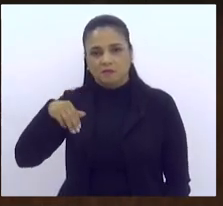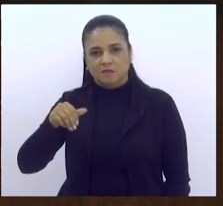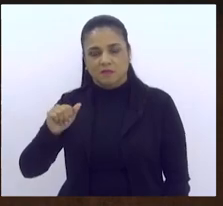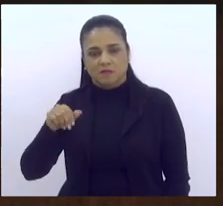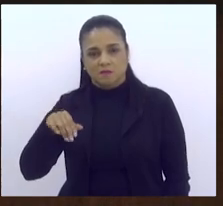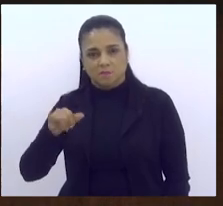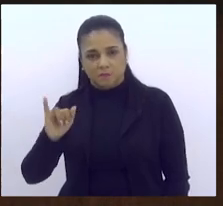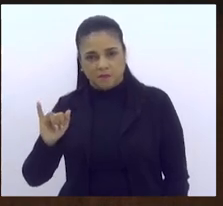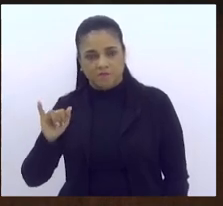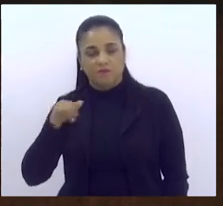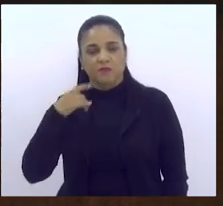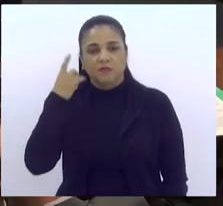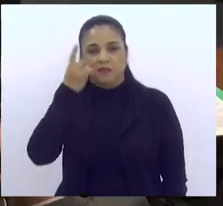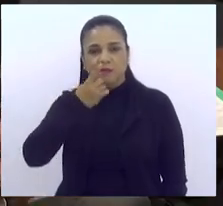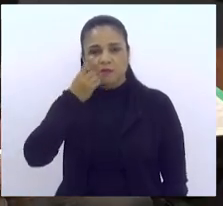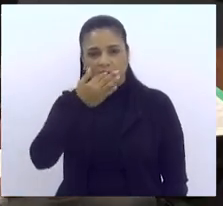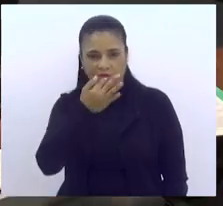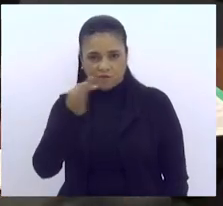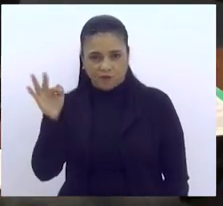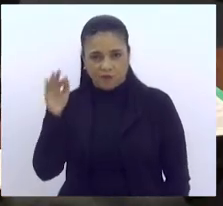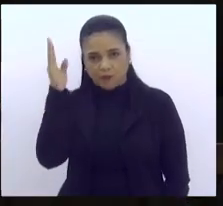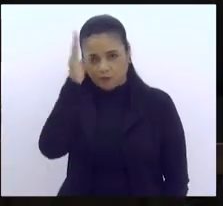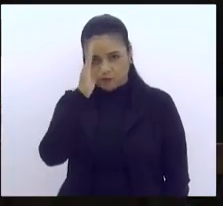país. Muito obrigada, presidente.